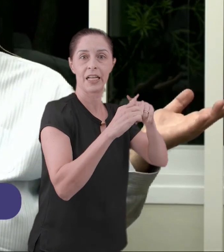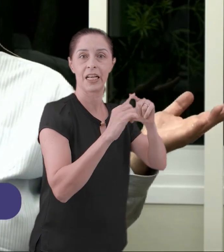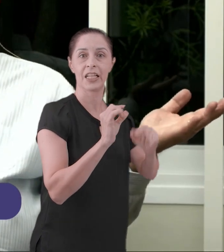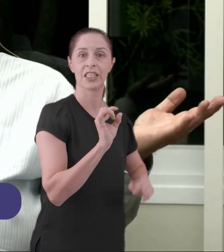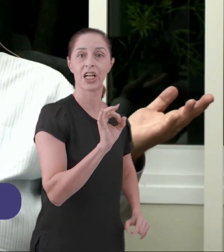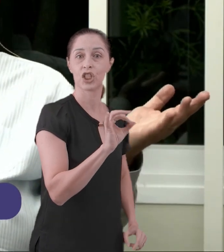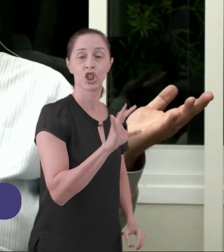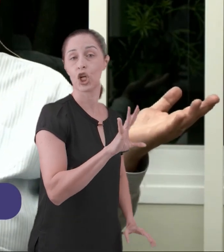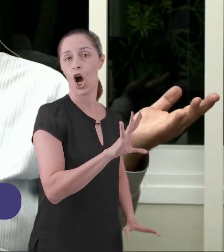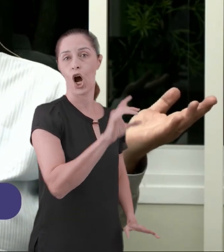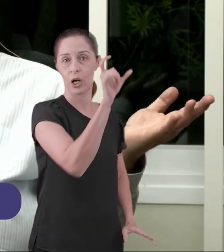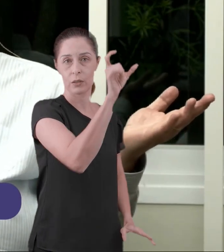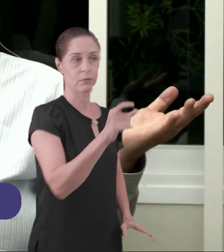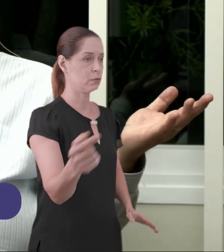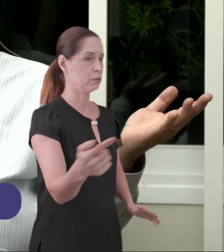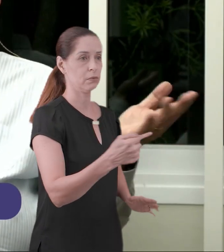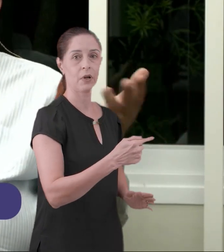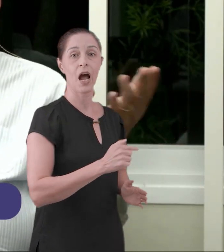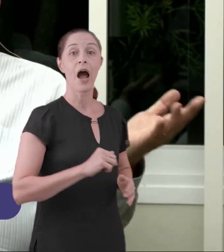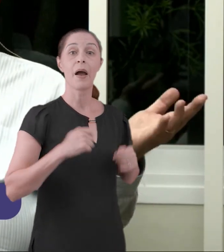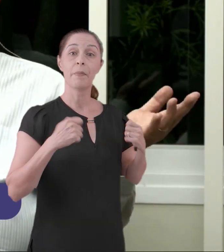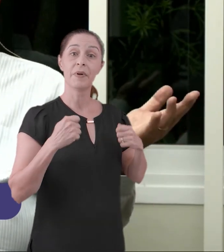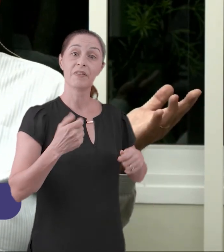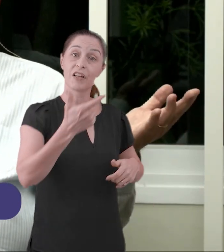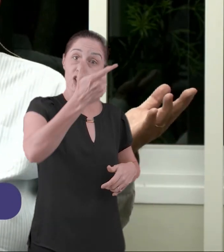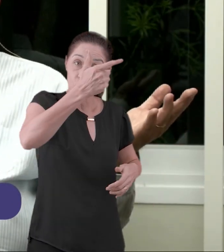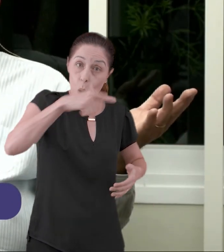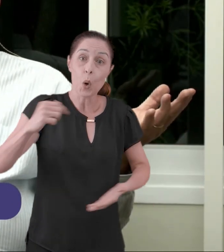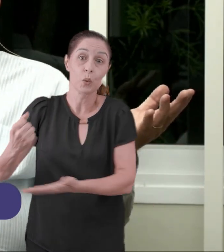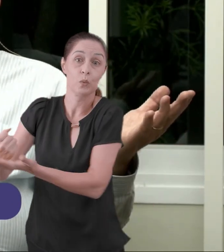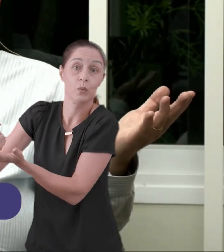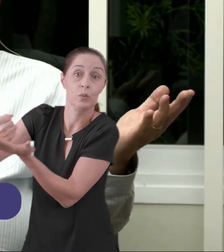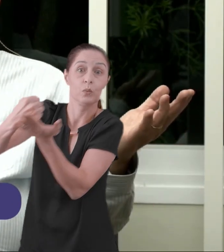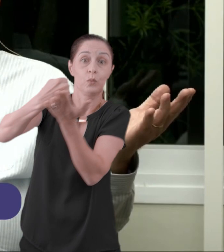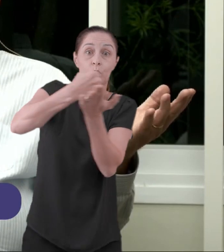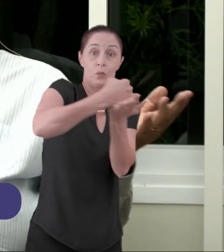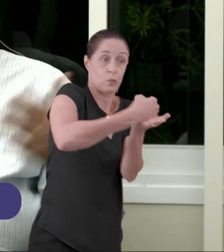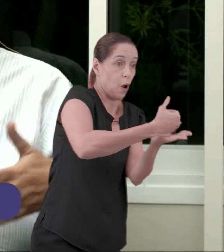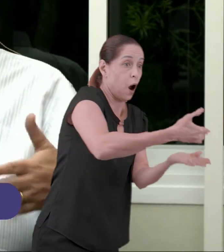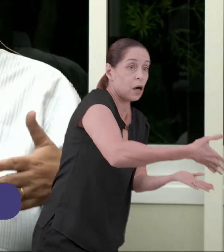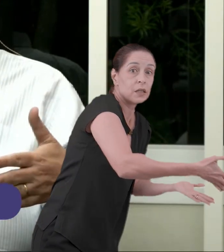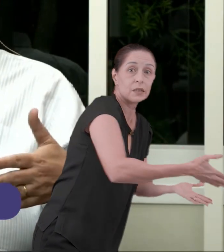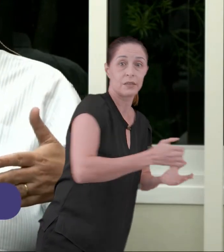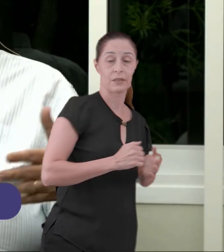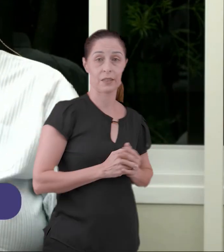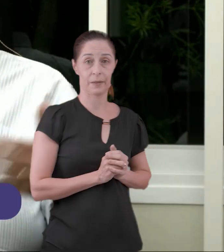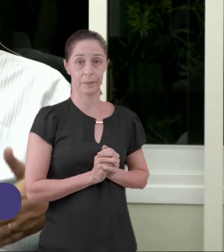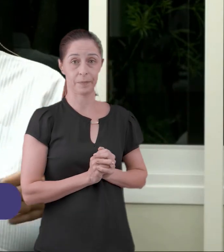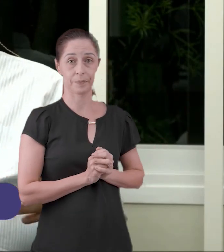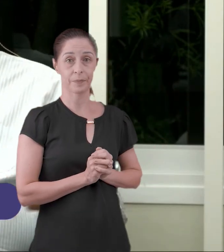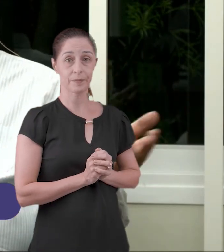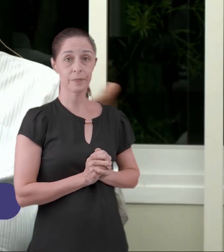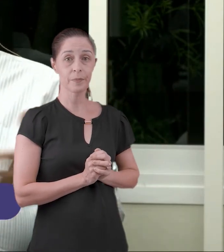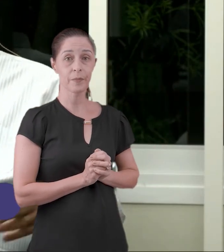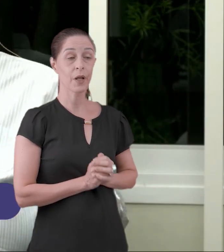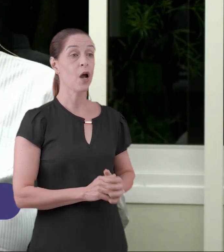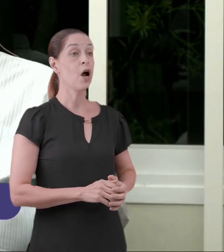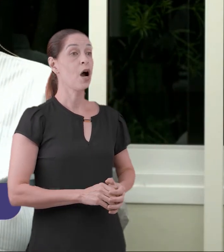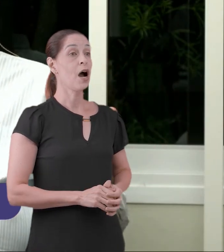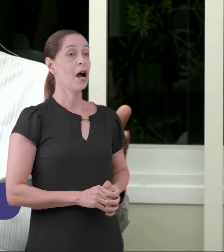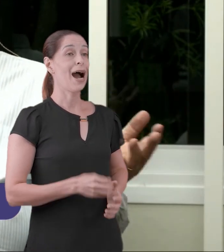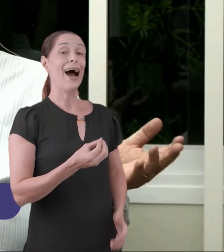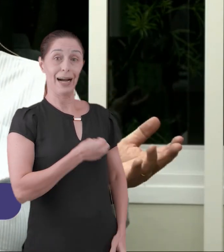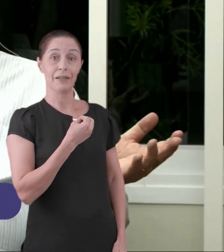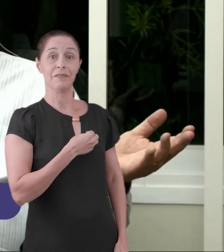não existem, né? Fechar os olhos. Então, essa é a situação, esse é o mundo real, a vida como ela